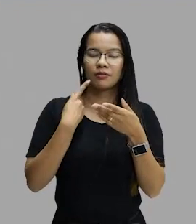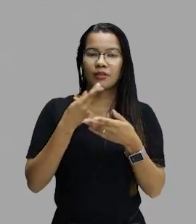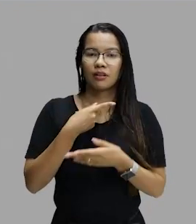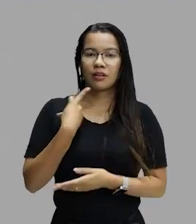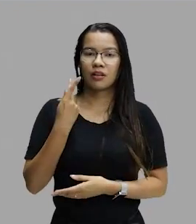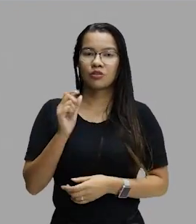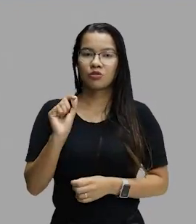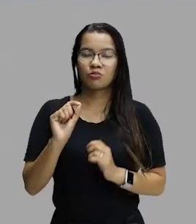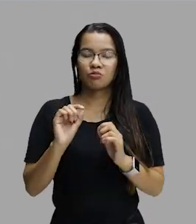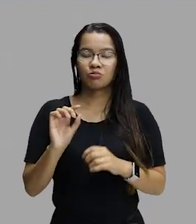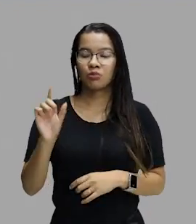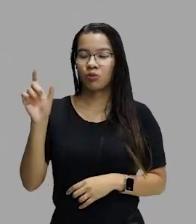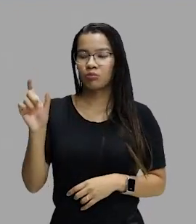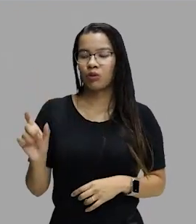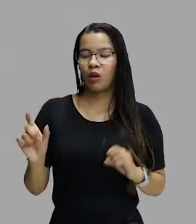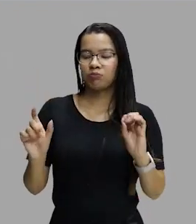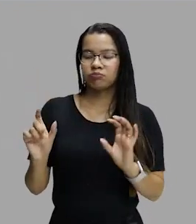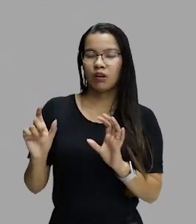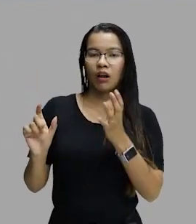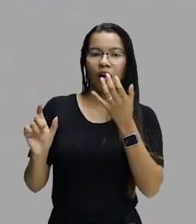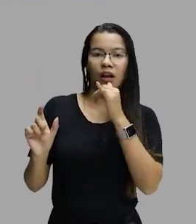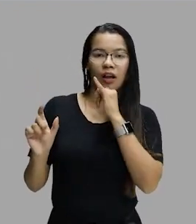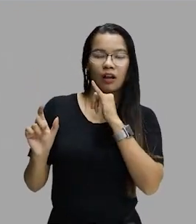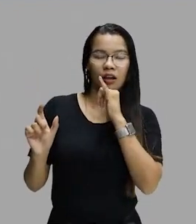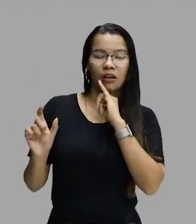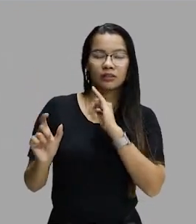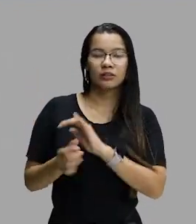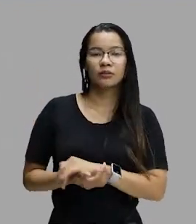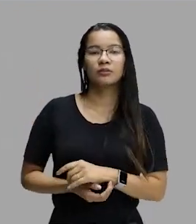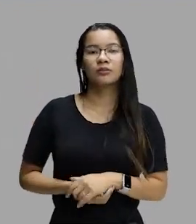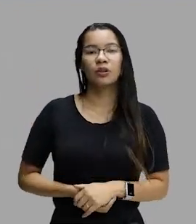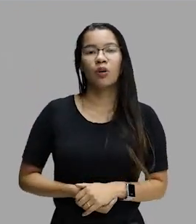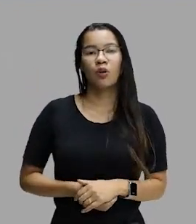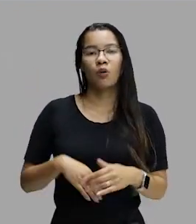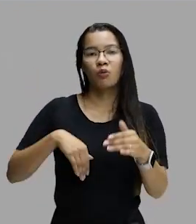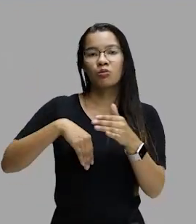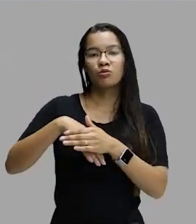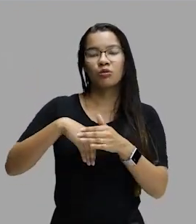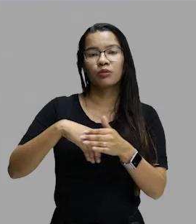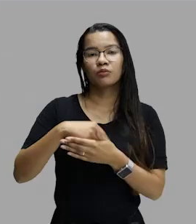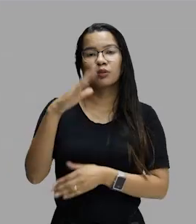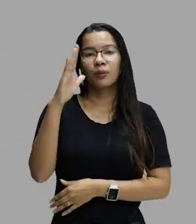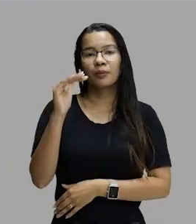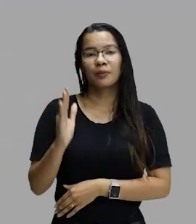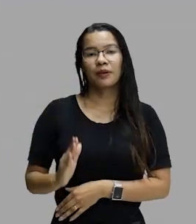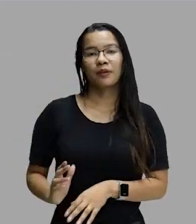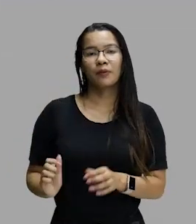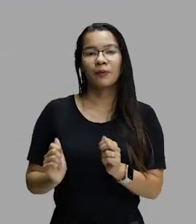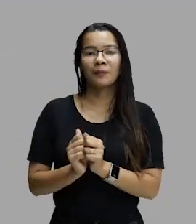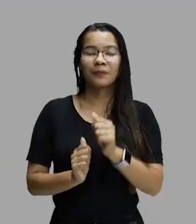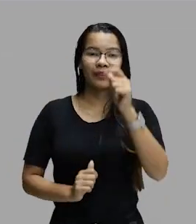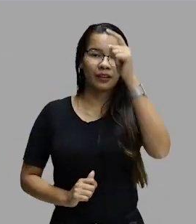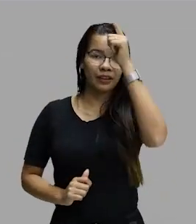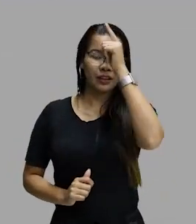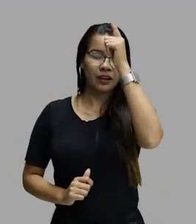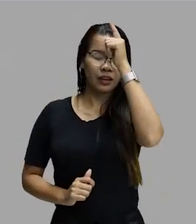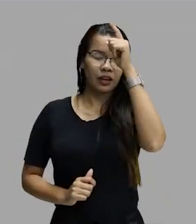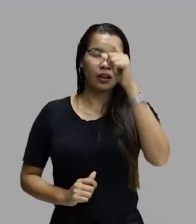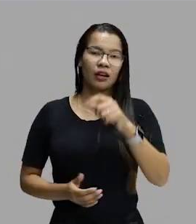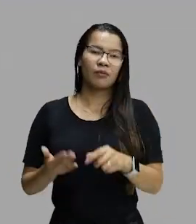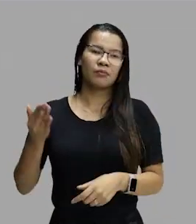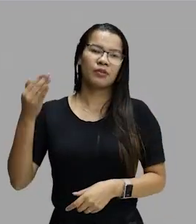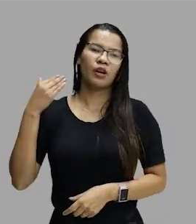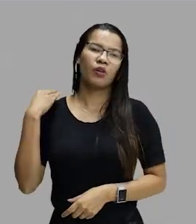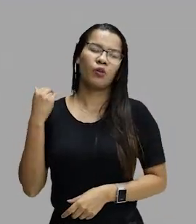de um acontecimento, vamos dar um exemplo. O jogo do Brasil com a Alemanha na Copa do ano tal, que eu não estou lembrando